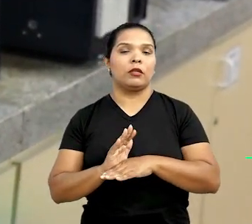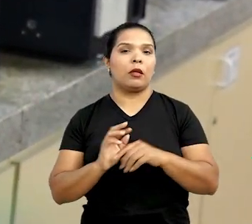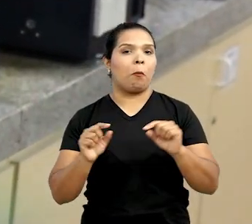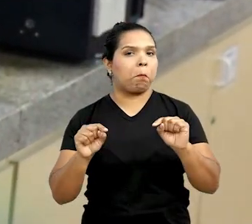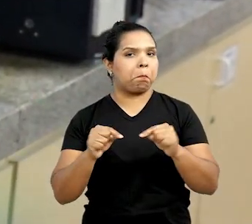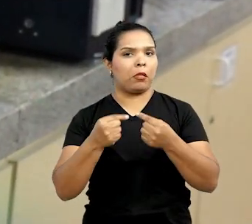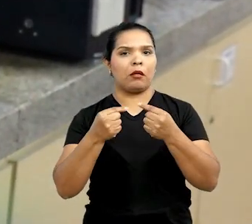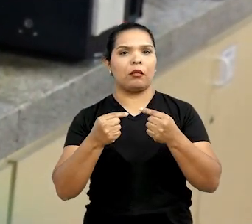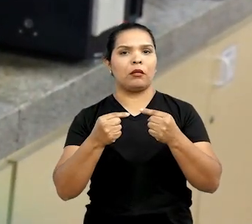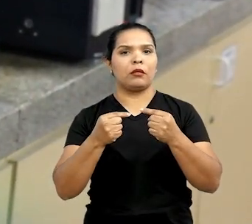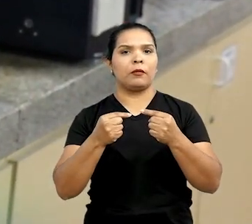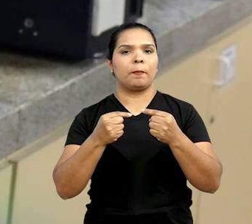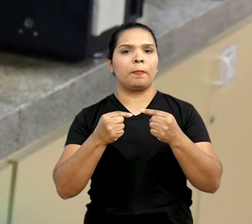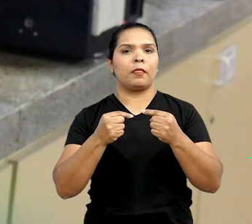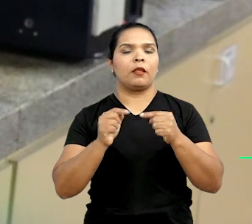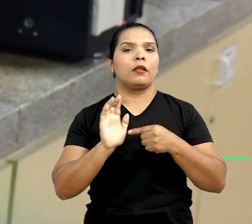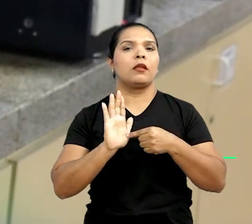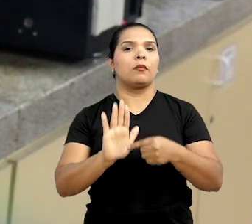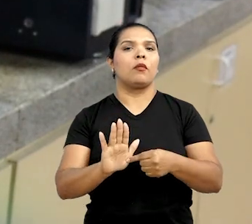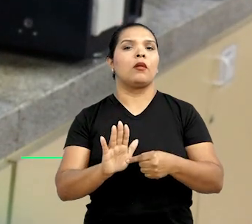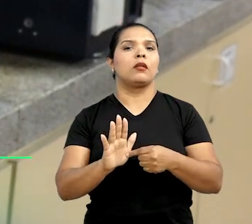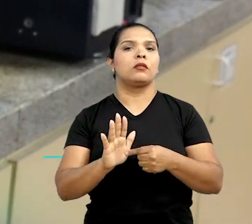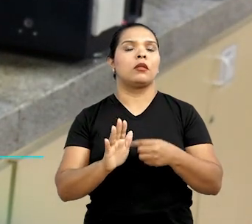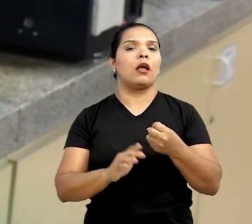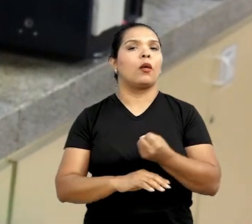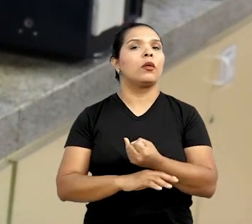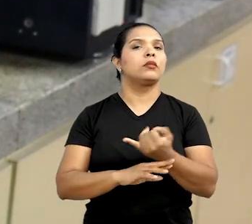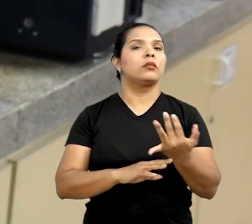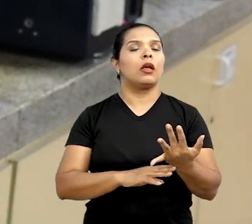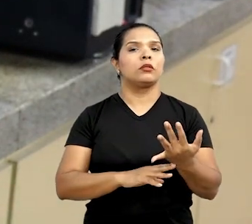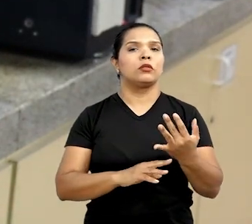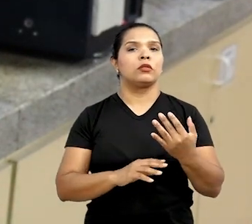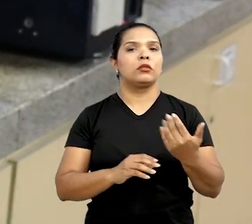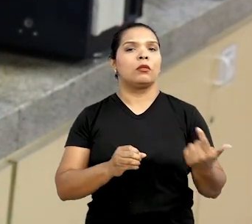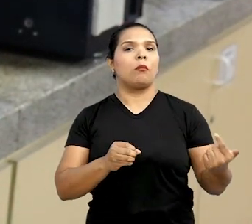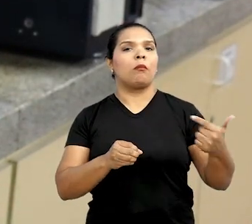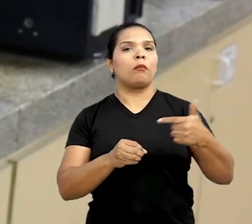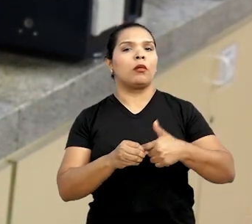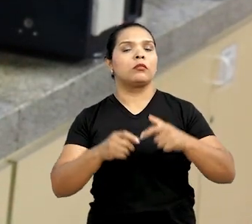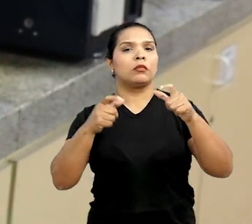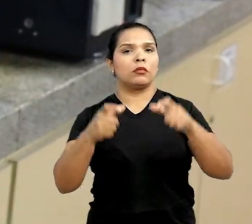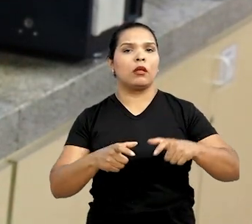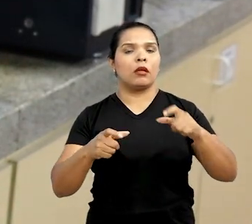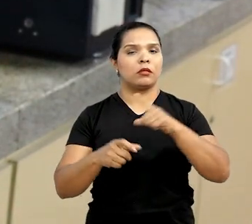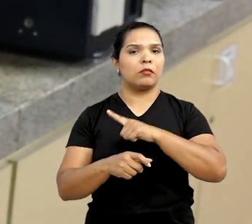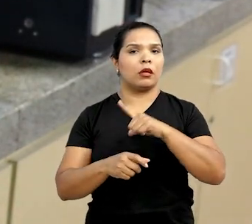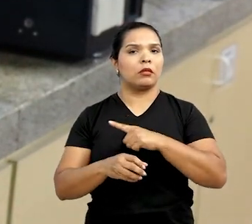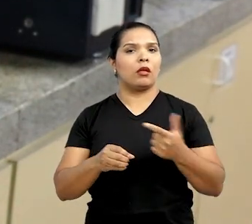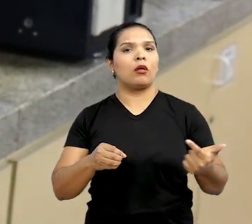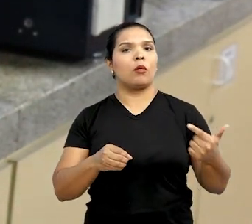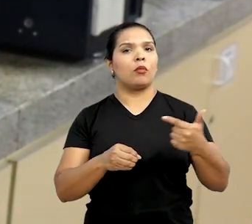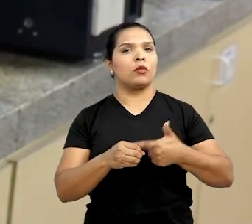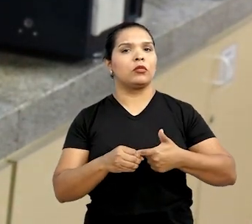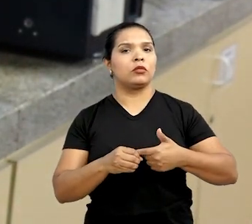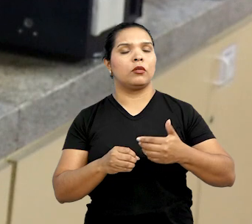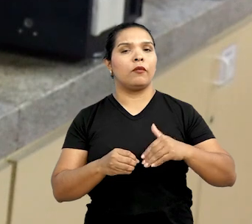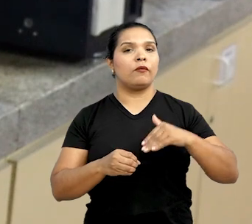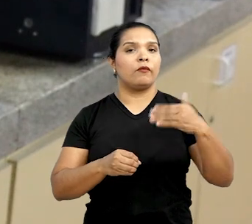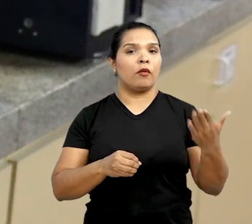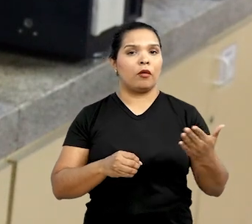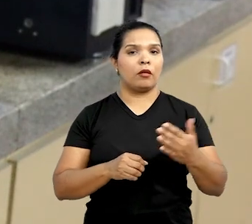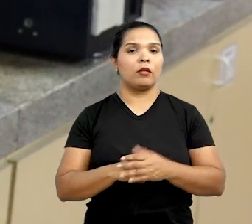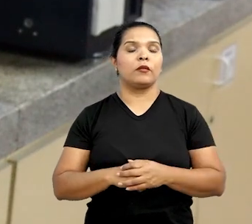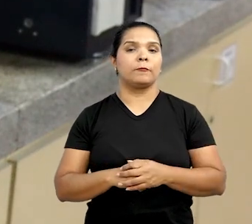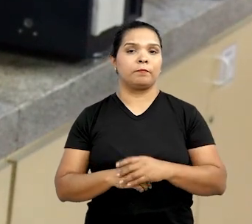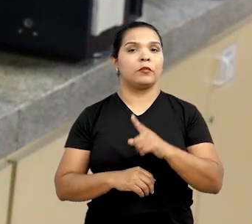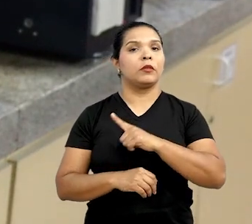não conformidade, ou seja, aquele índice que mostra a quantidade dos postos que eram coletados para ter combustível fora da